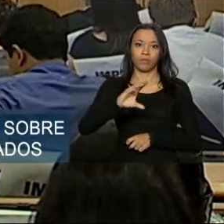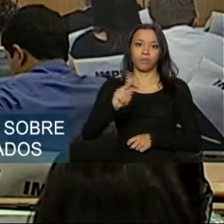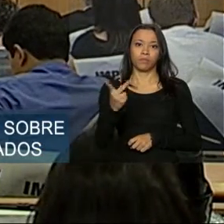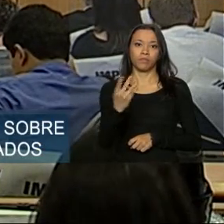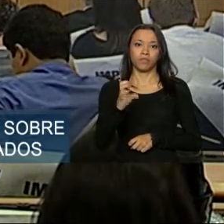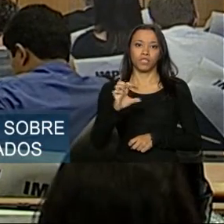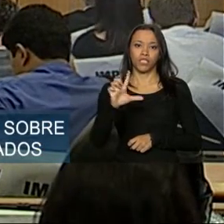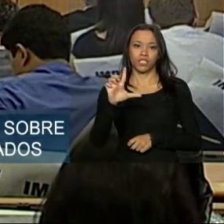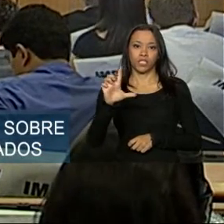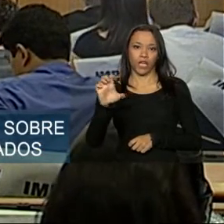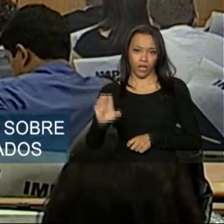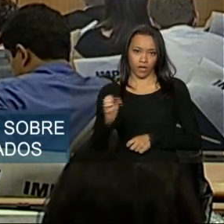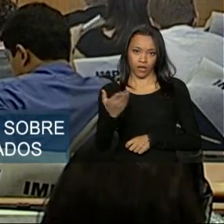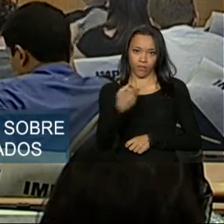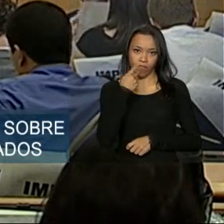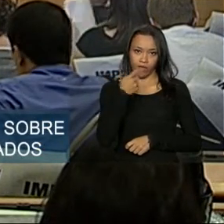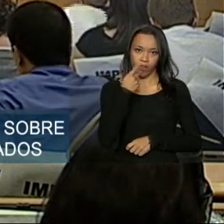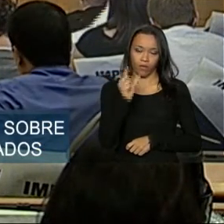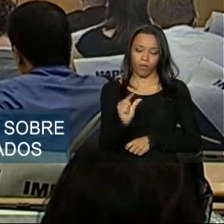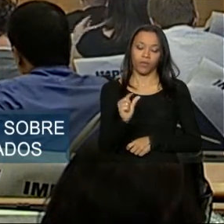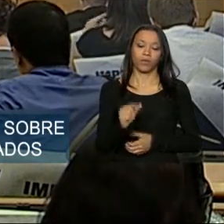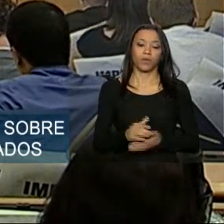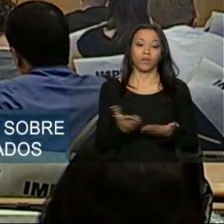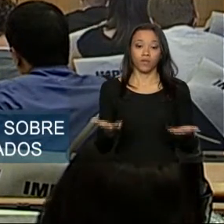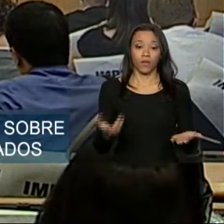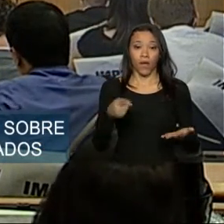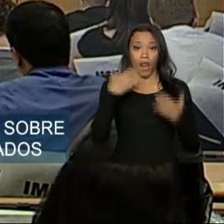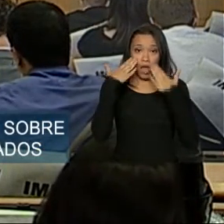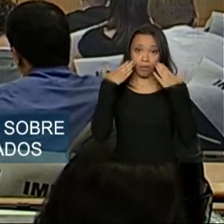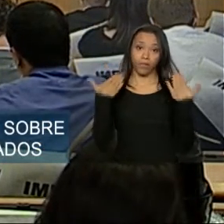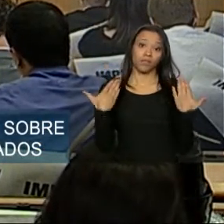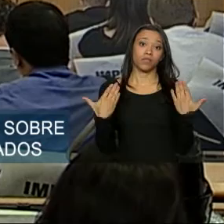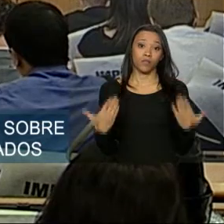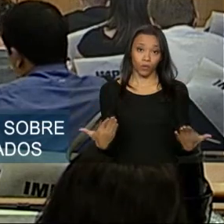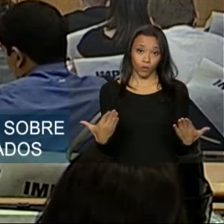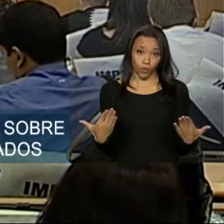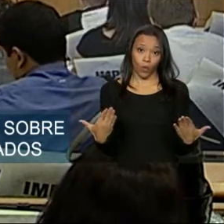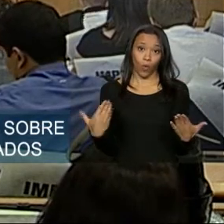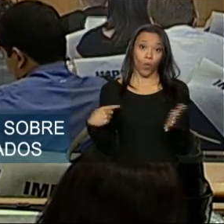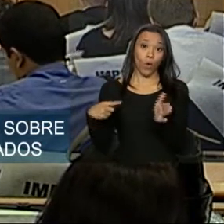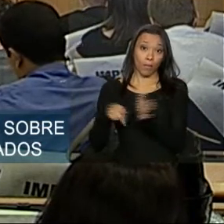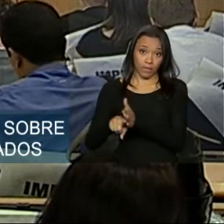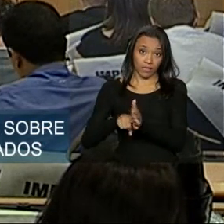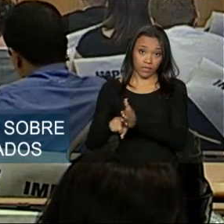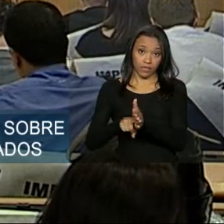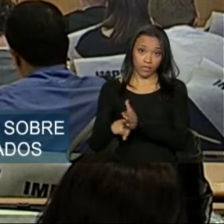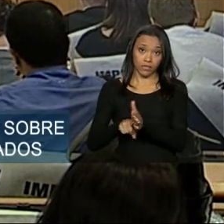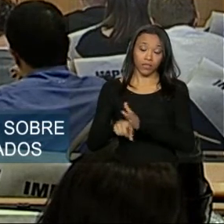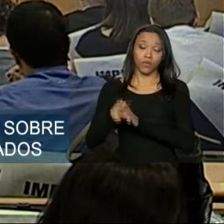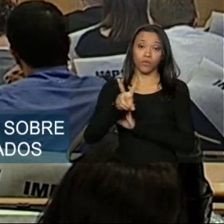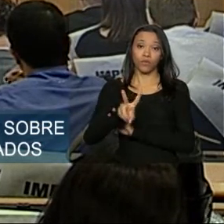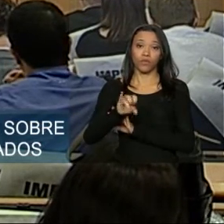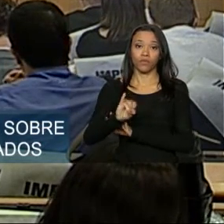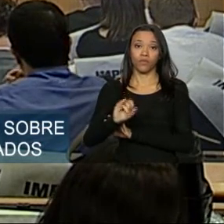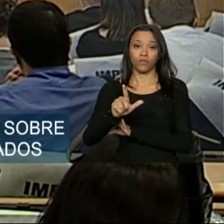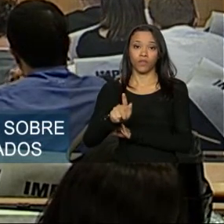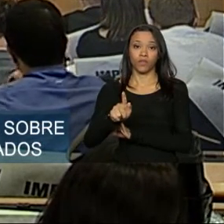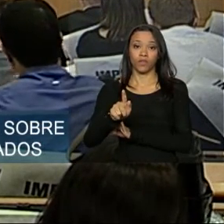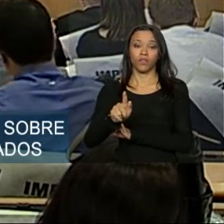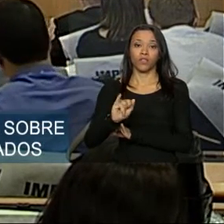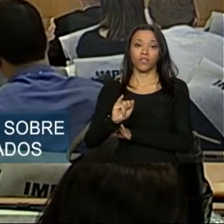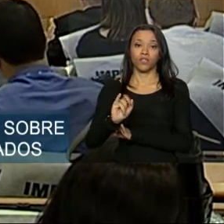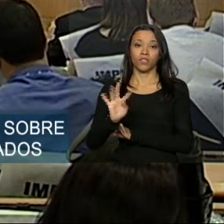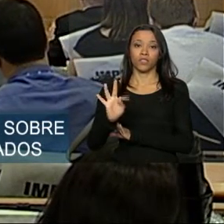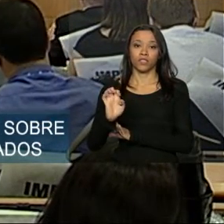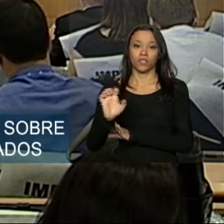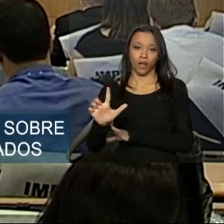o detalhamento desse monitoramento. Então, a Débora fez, então, uma apresentação dos dados do Vigitel e toda uma fundamentação que agora fica mais fácil, inclusive,